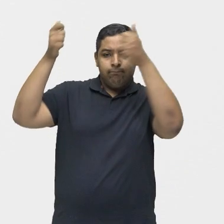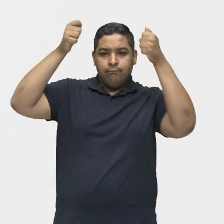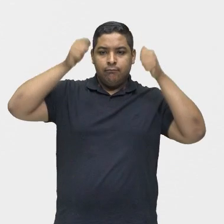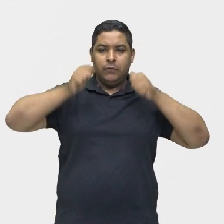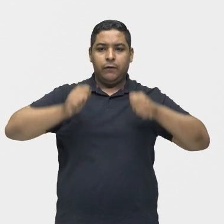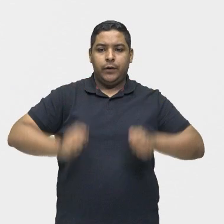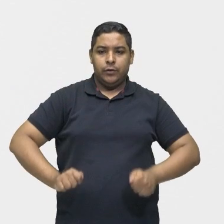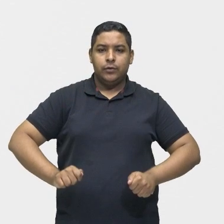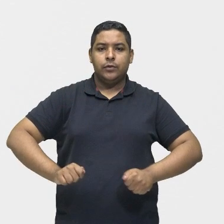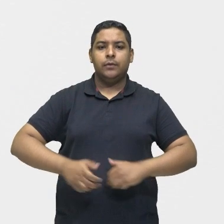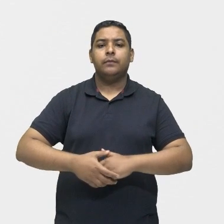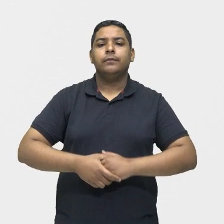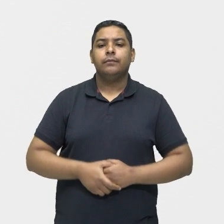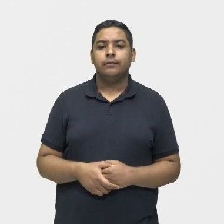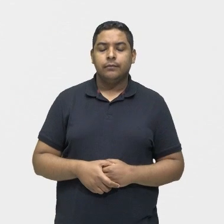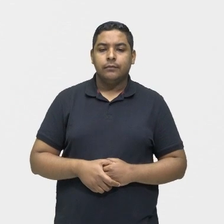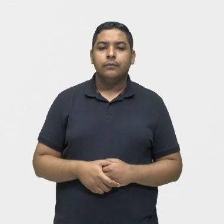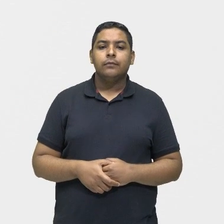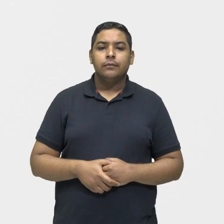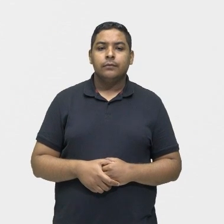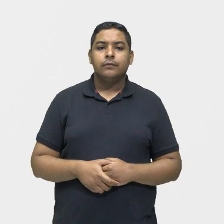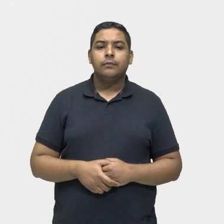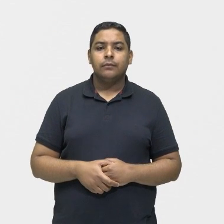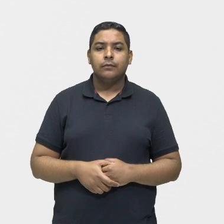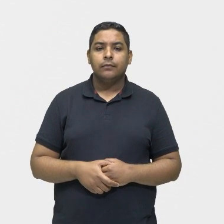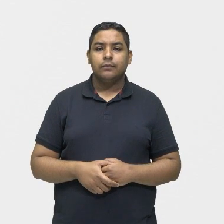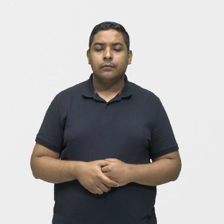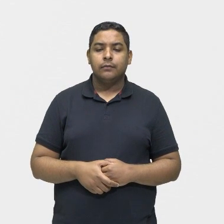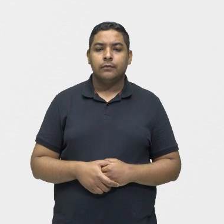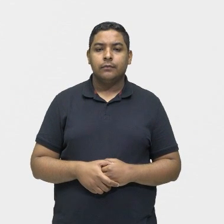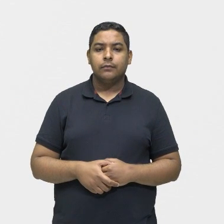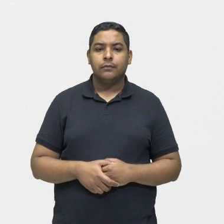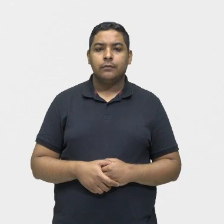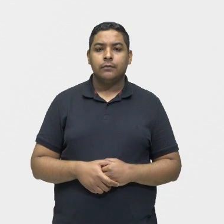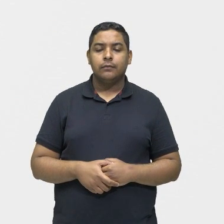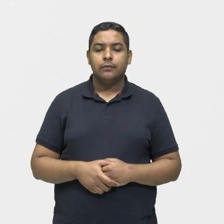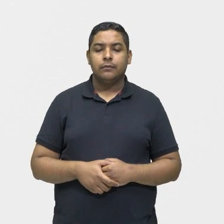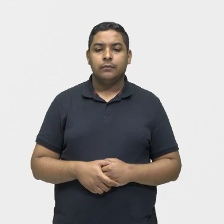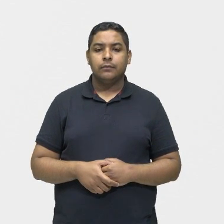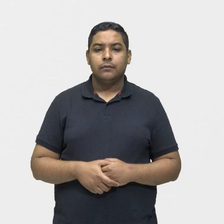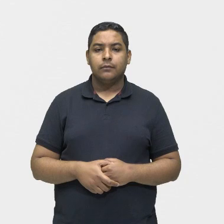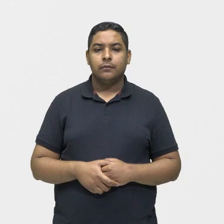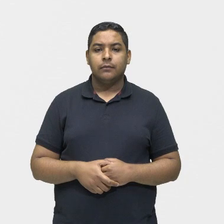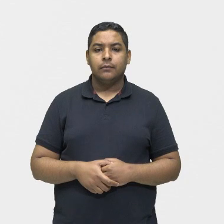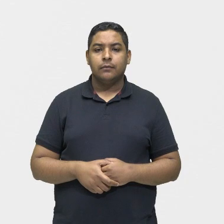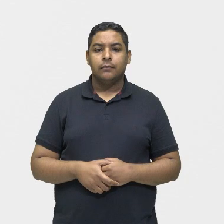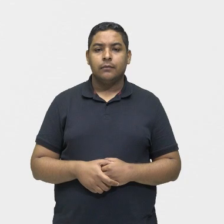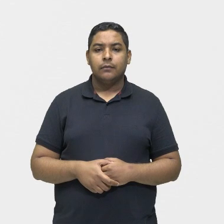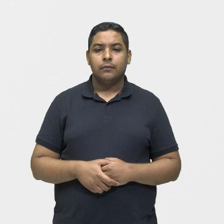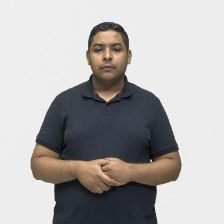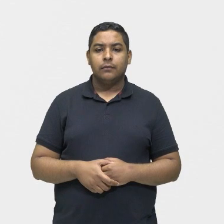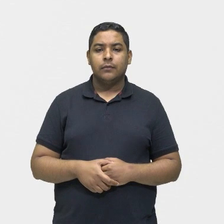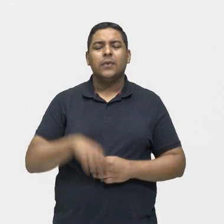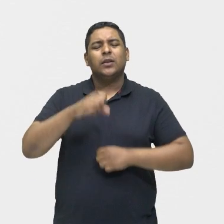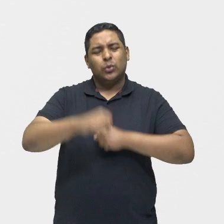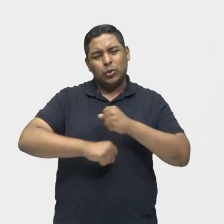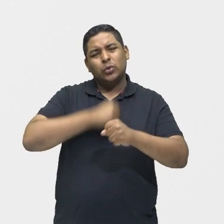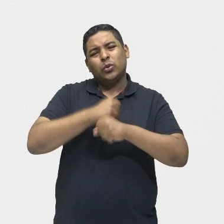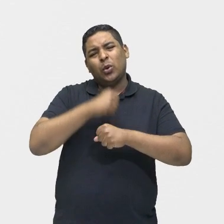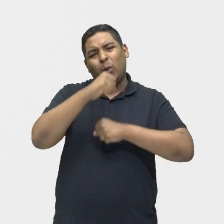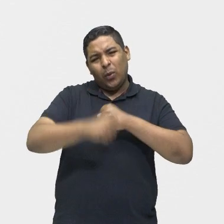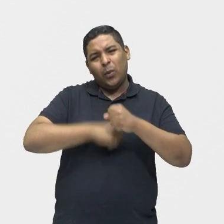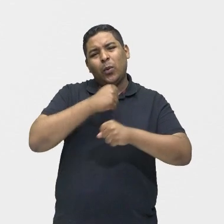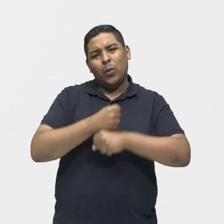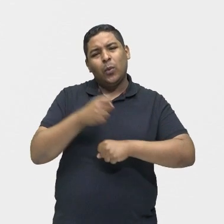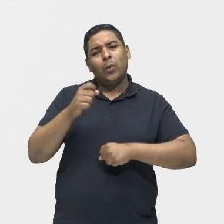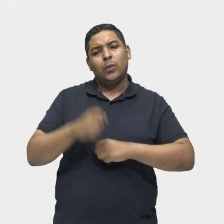vestir. Every year é um advérbio, né? Uma locução adverbial, na verdade. Todos os anos, né? Significa todos os anos.